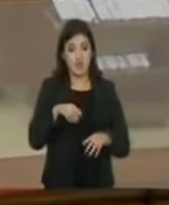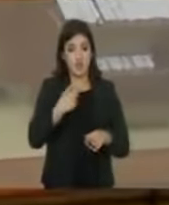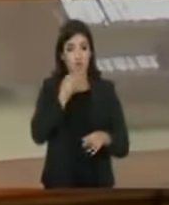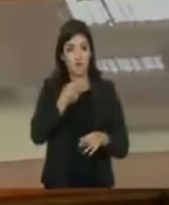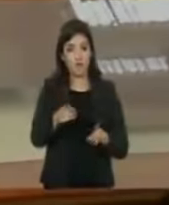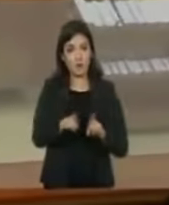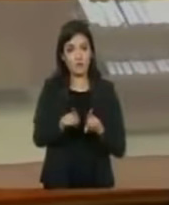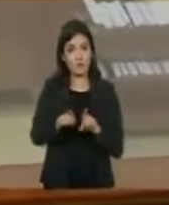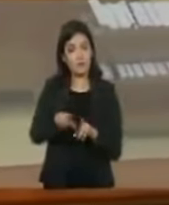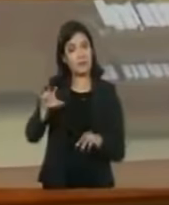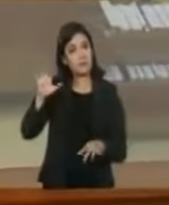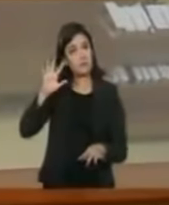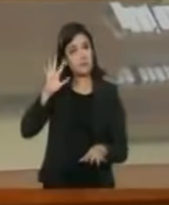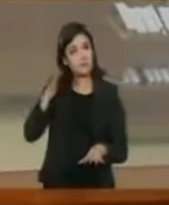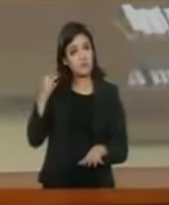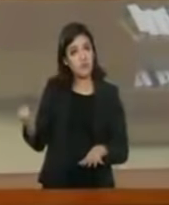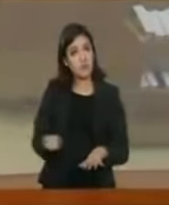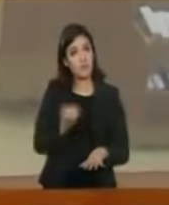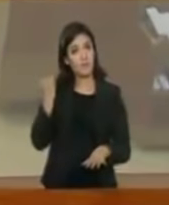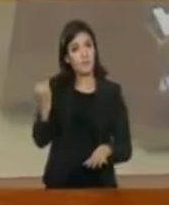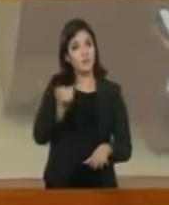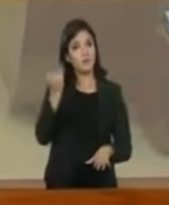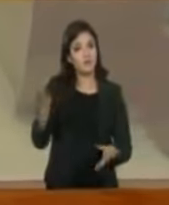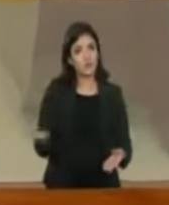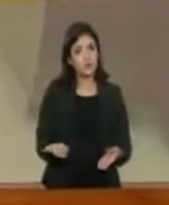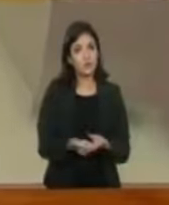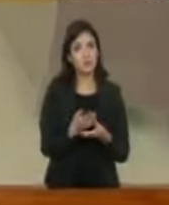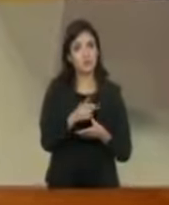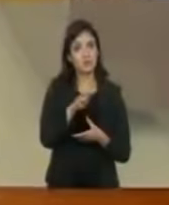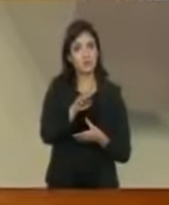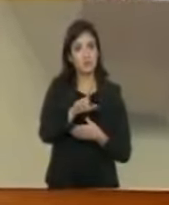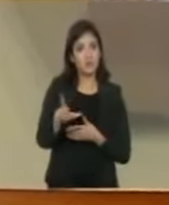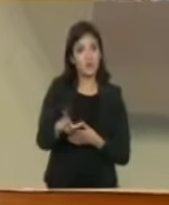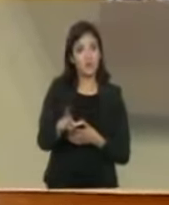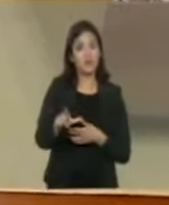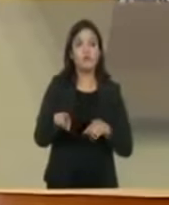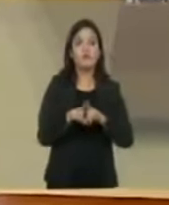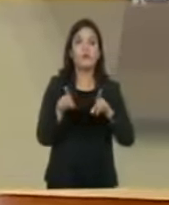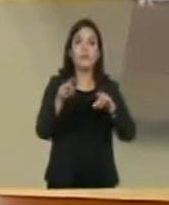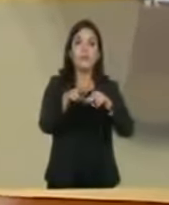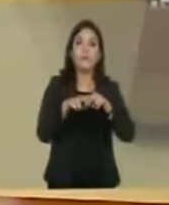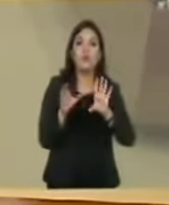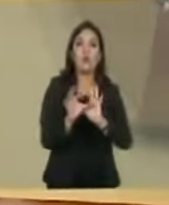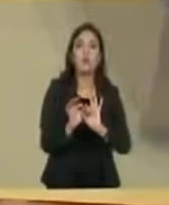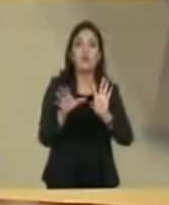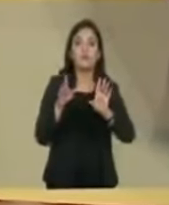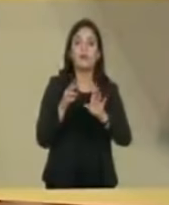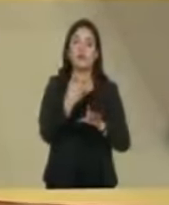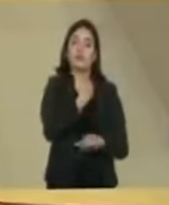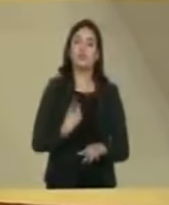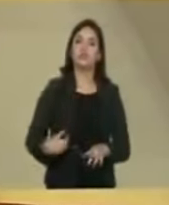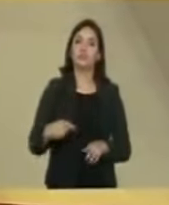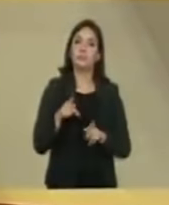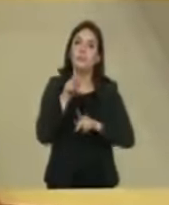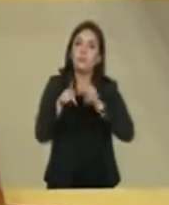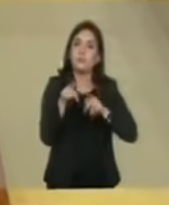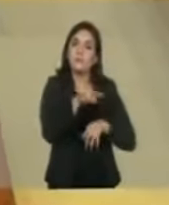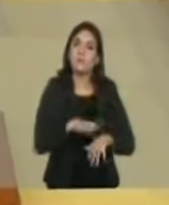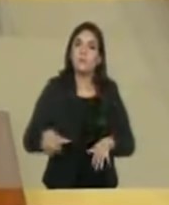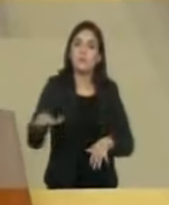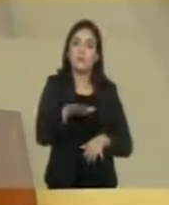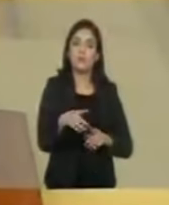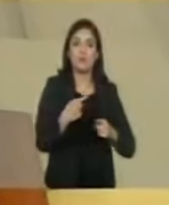decisiva importância do processo penal no contexto das liberdades públicas pois o estado ao